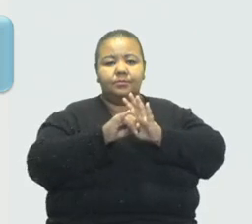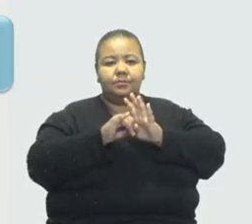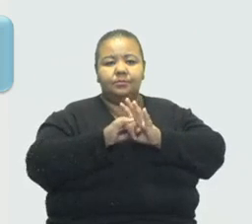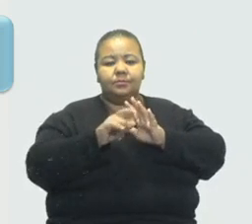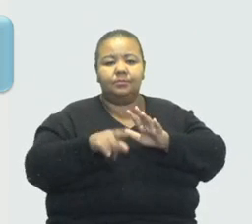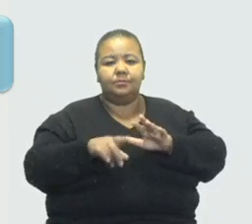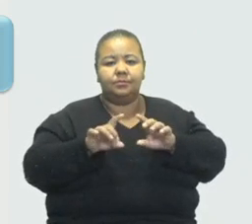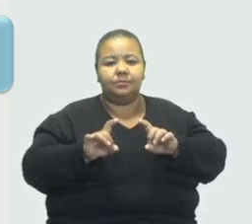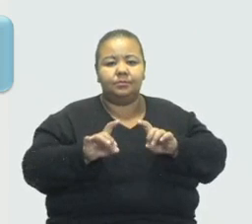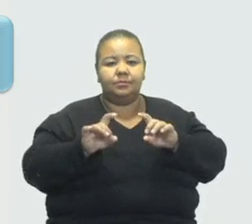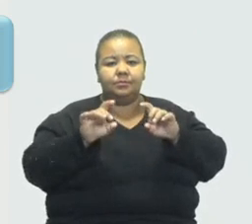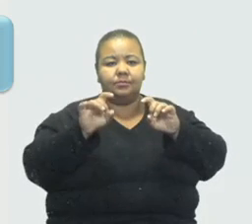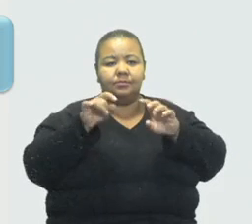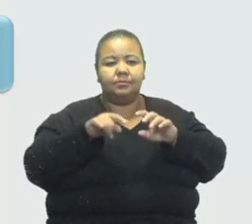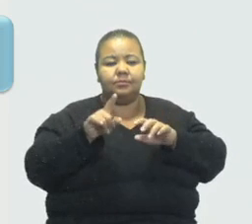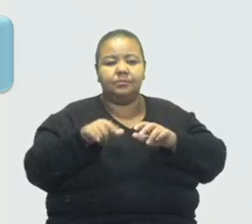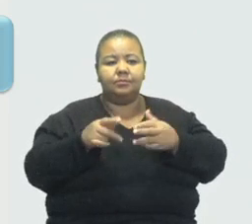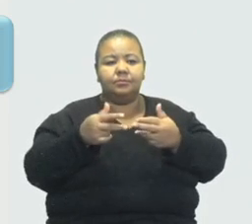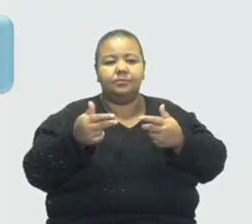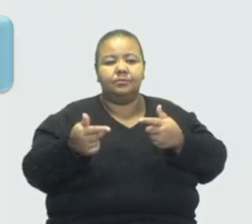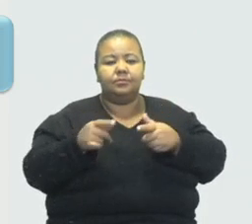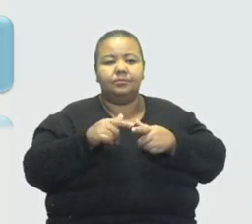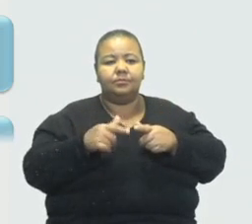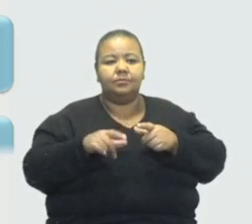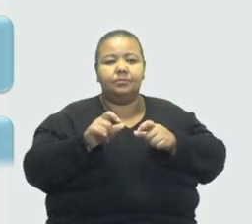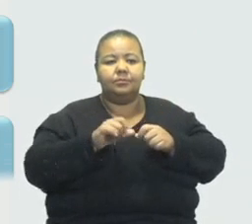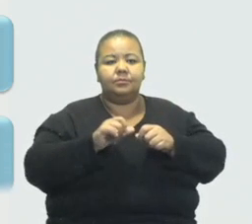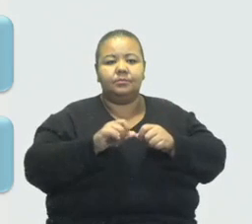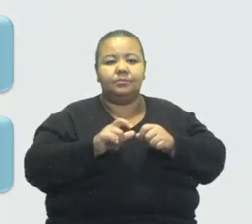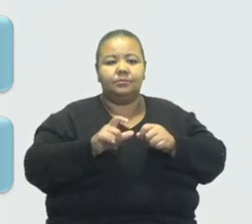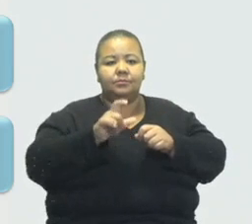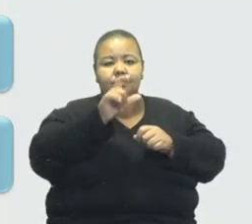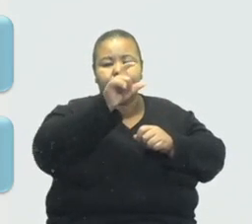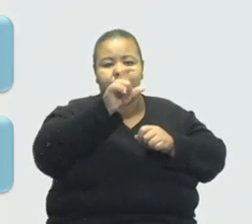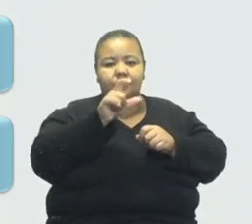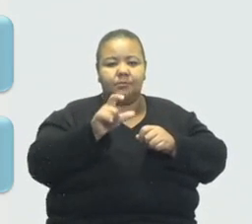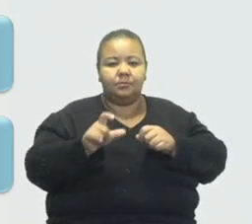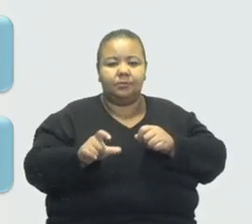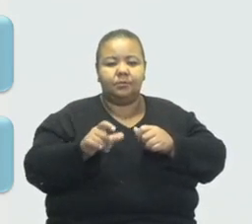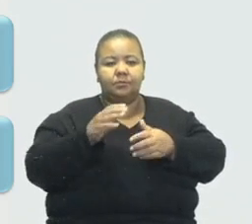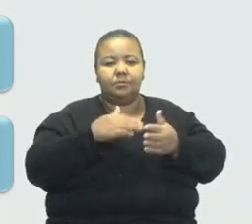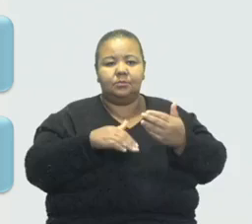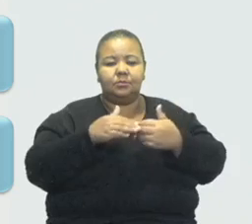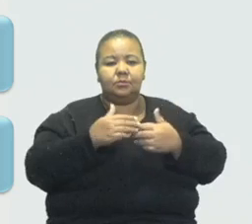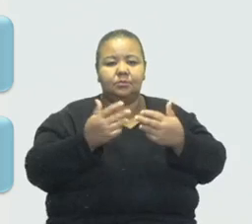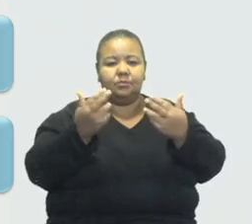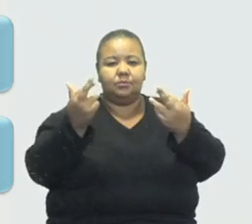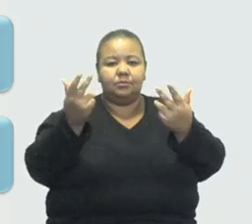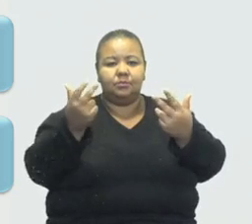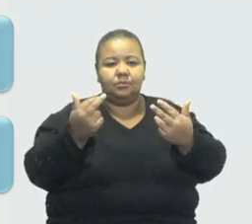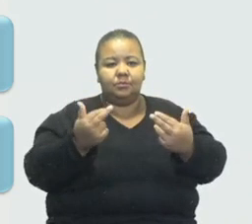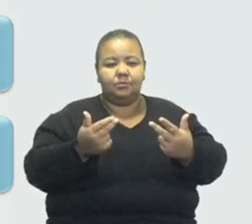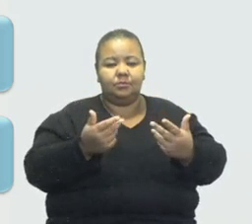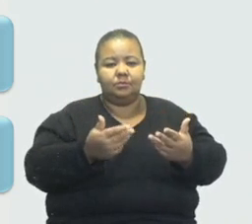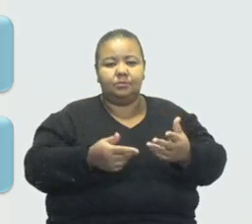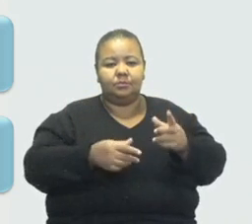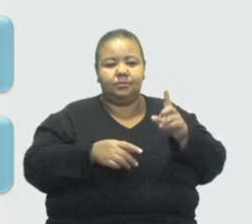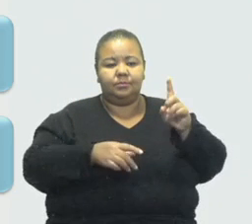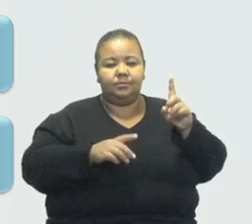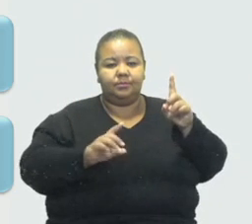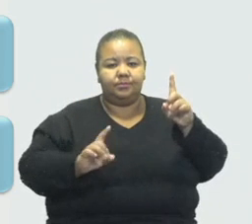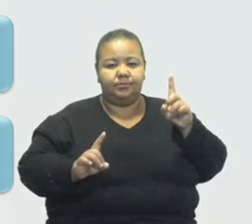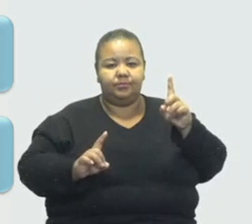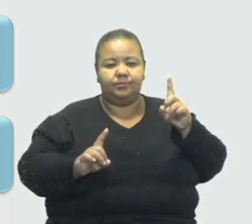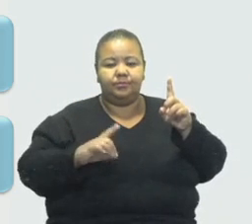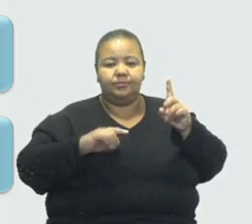matriz diagonal. Os elementos que são na diagonal principal são todos iguais a 1.